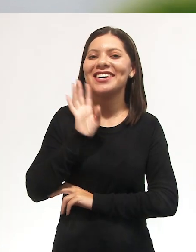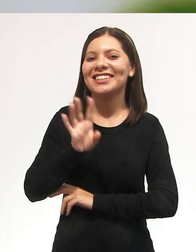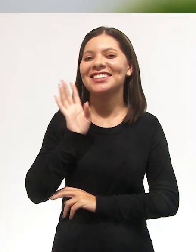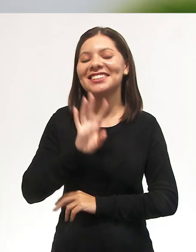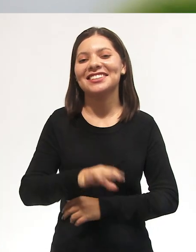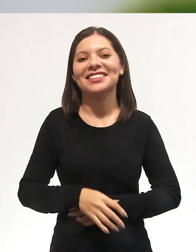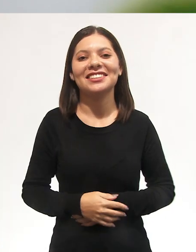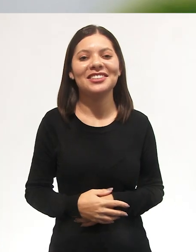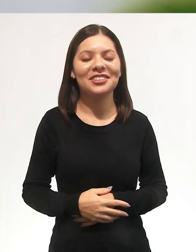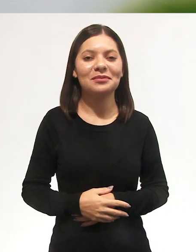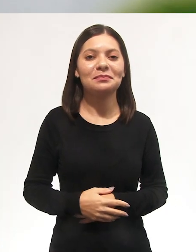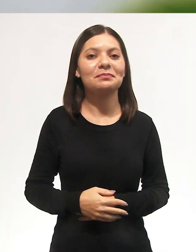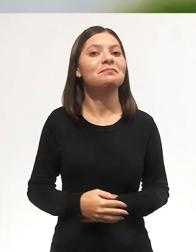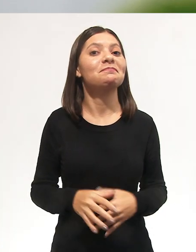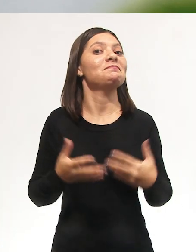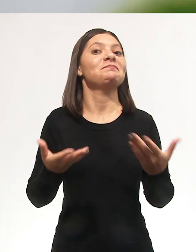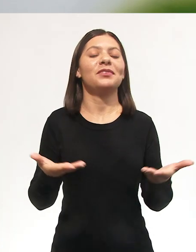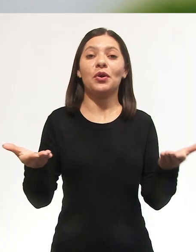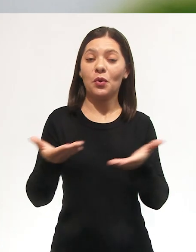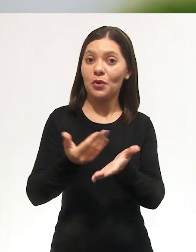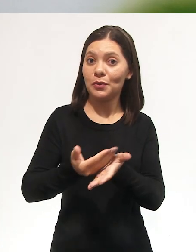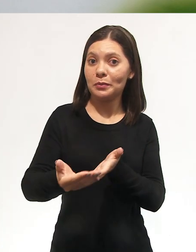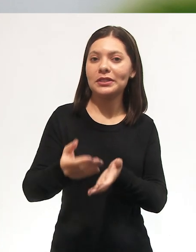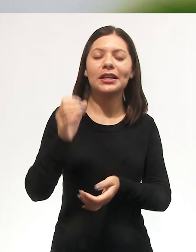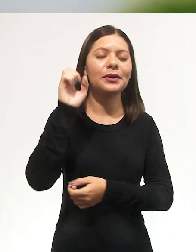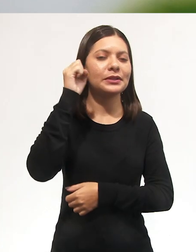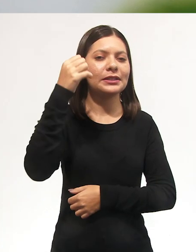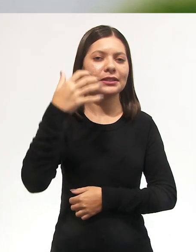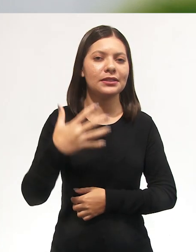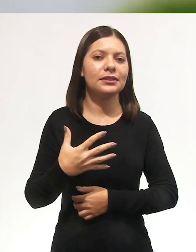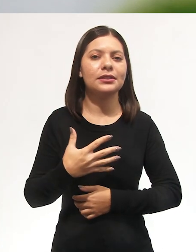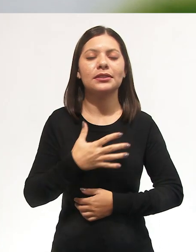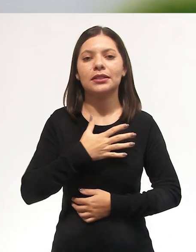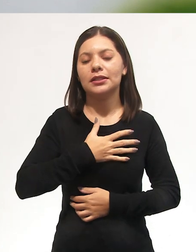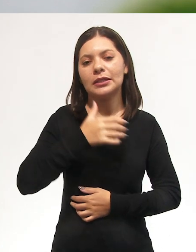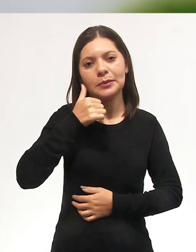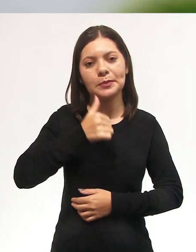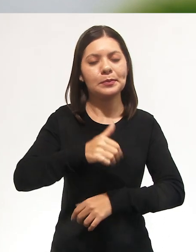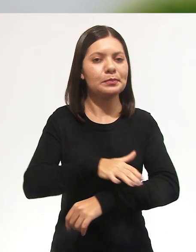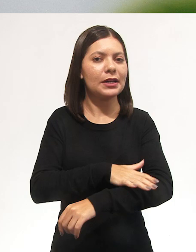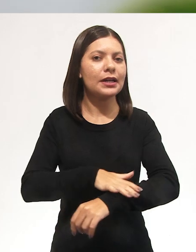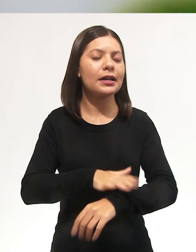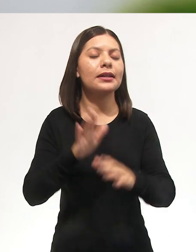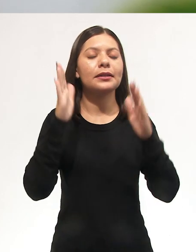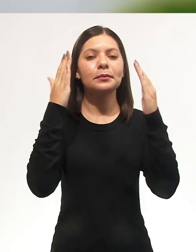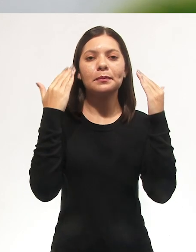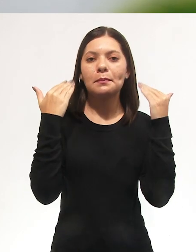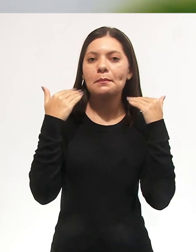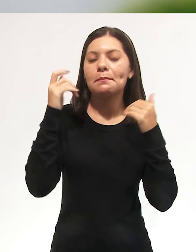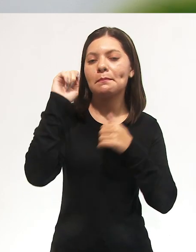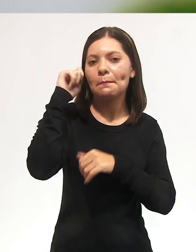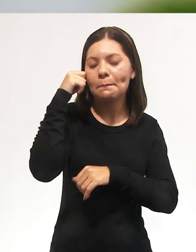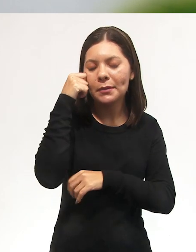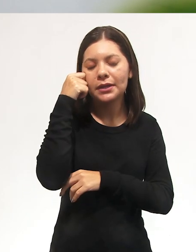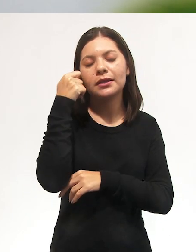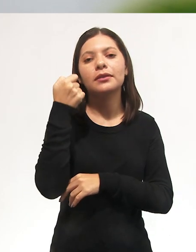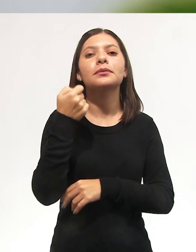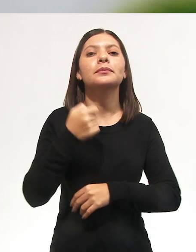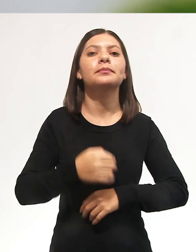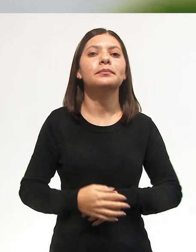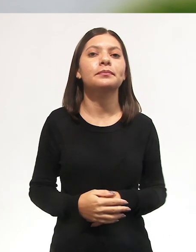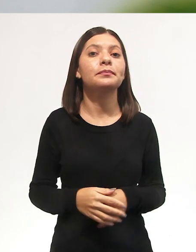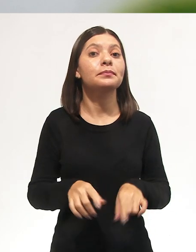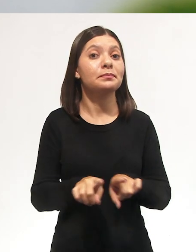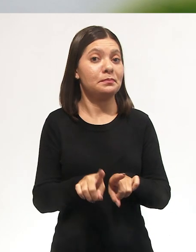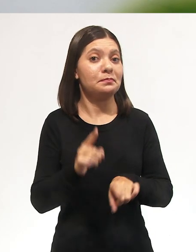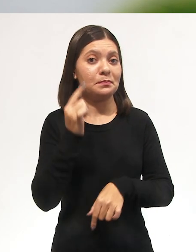Diversão! Bom, vou iniciar com a minha audiodescrição. Eu sou uma mulher parda, de cabelos pretos, curtos, à altura do ombro,